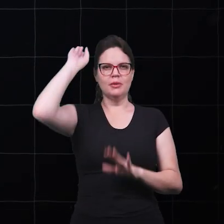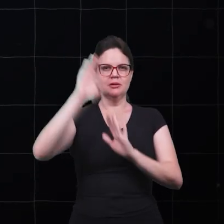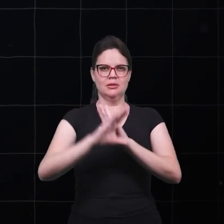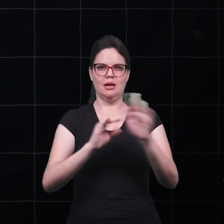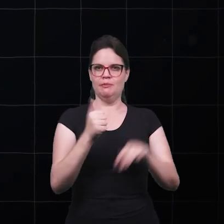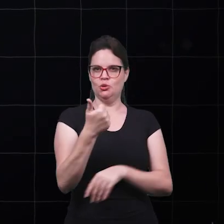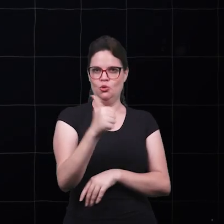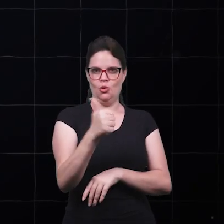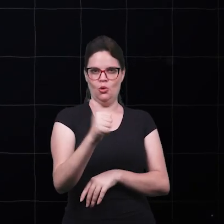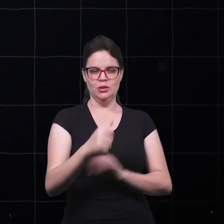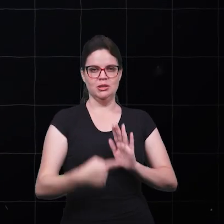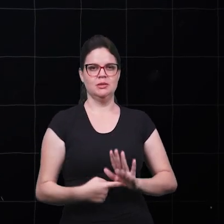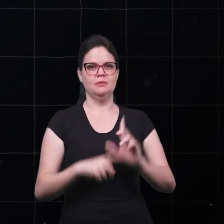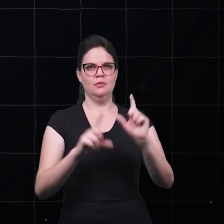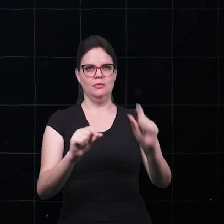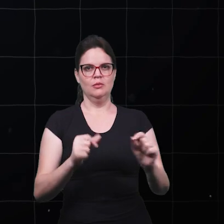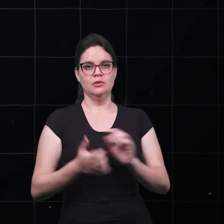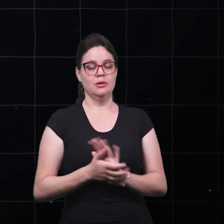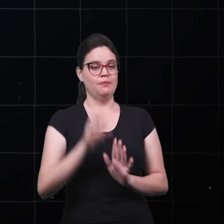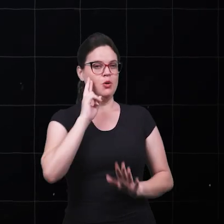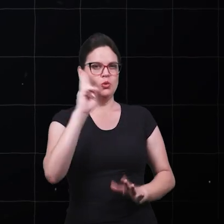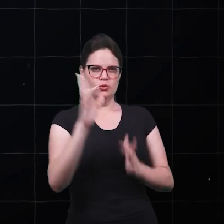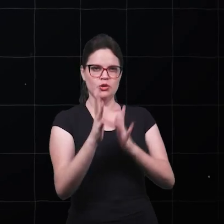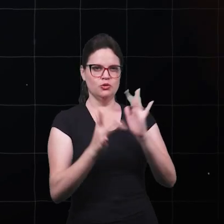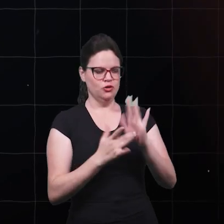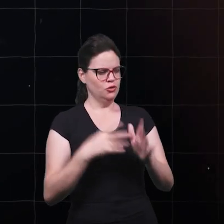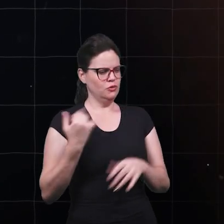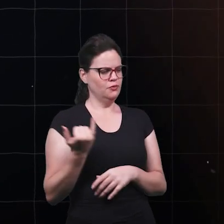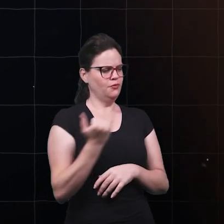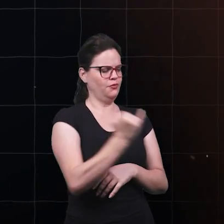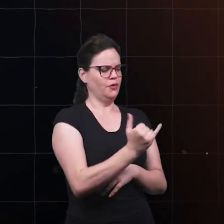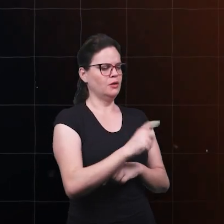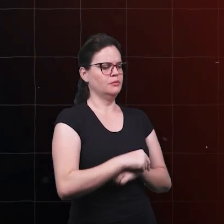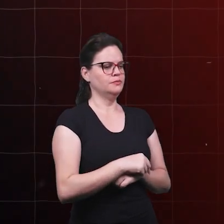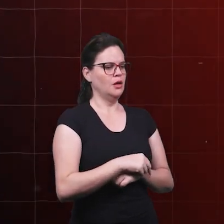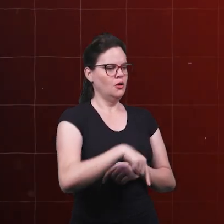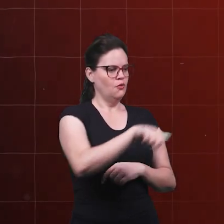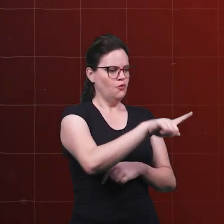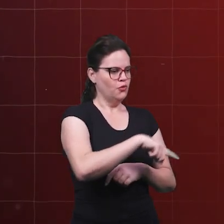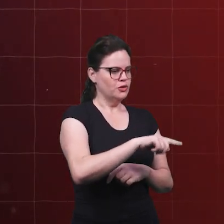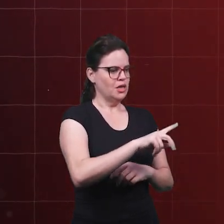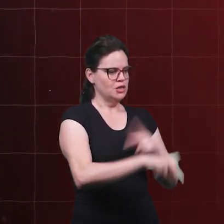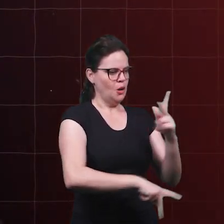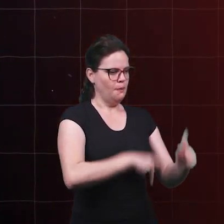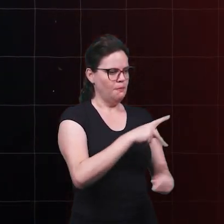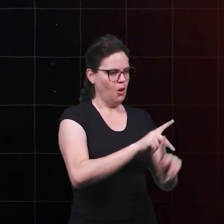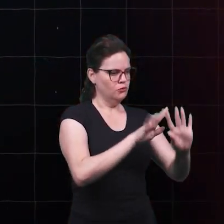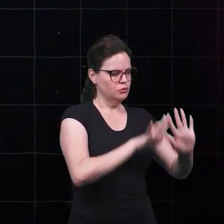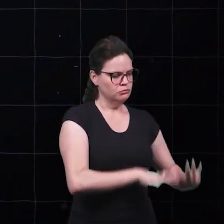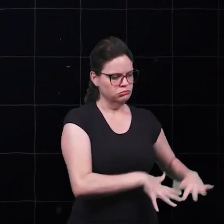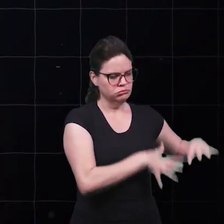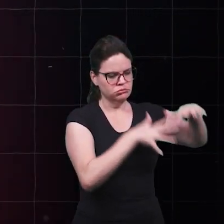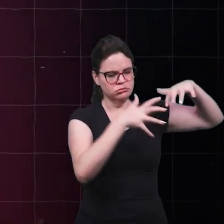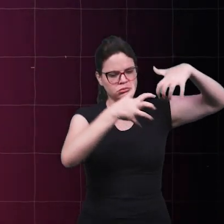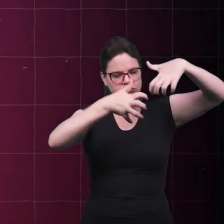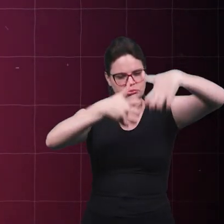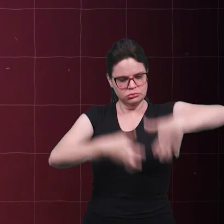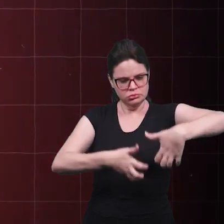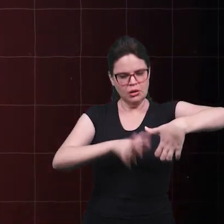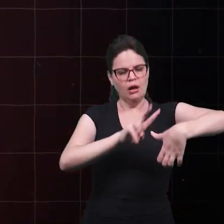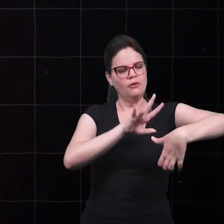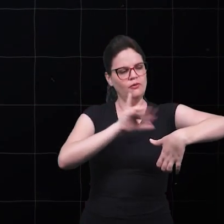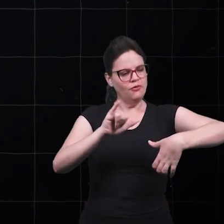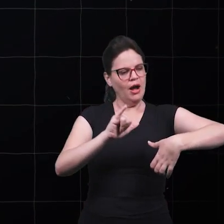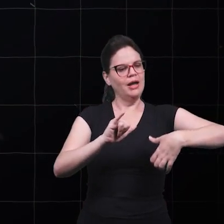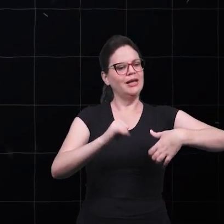escrito, pela minha vida, diz o Senhor, que todo o joelho se dobrará diante de mim e